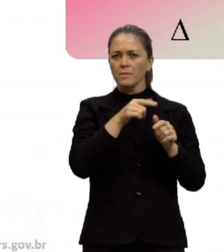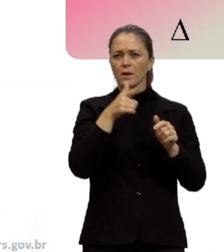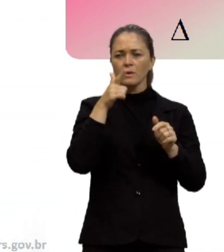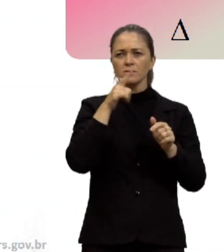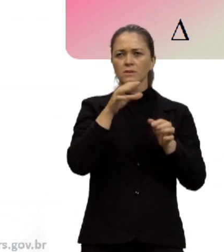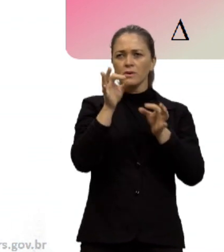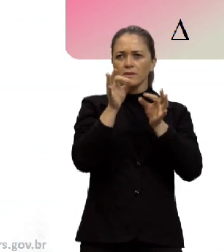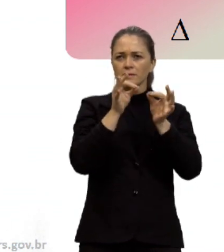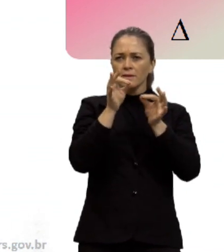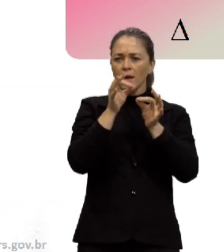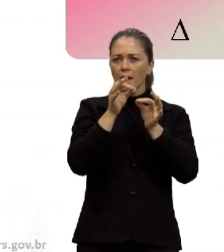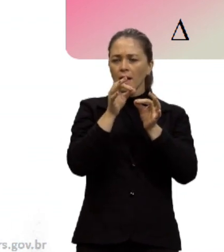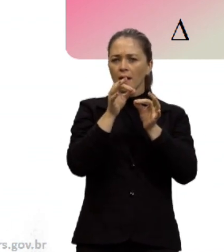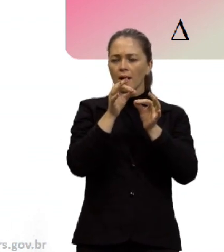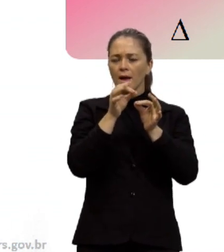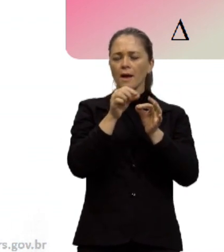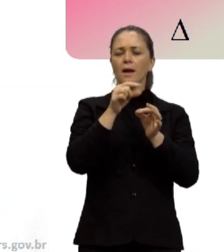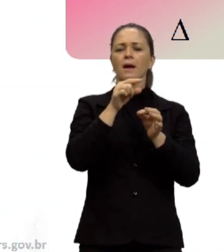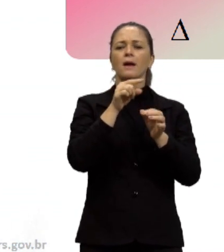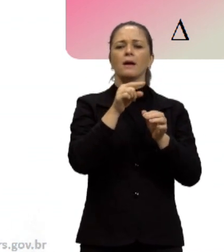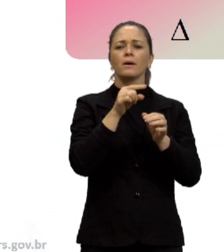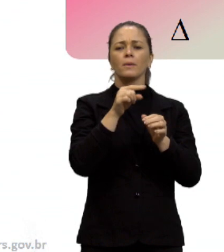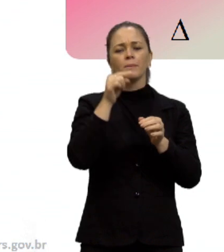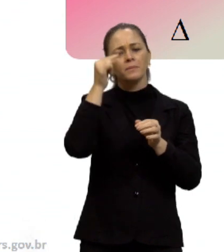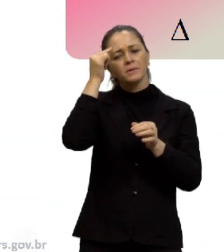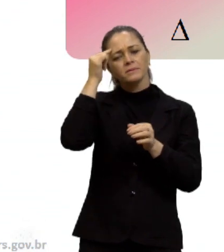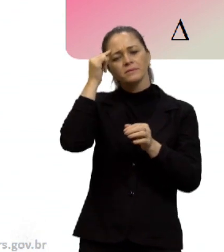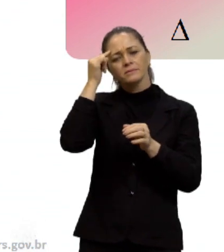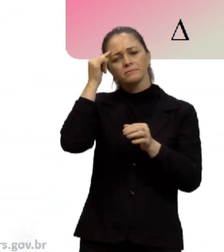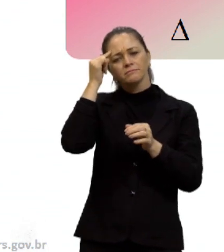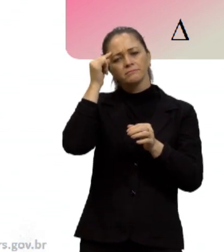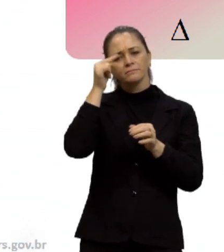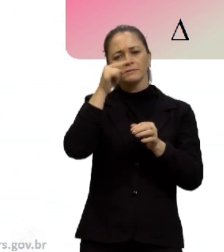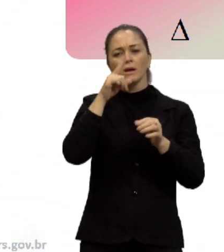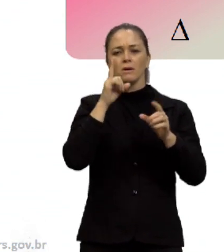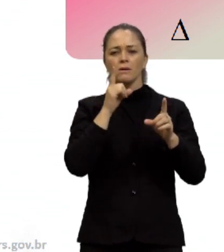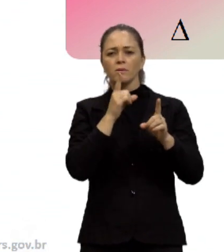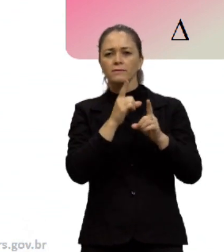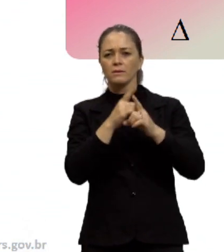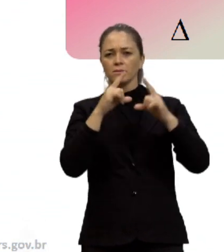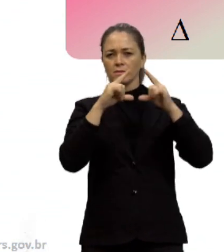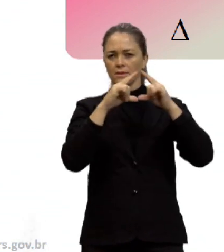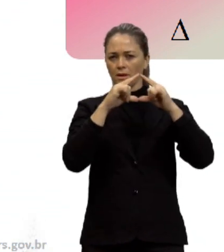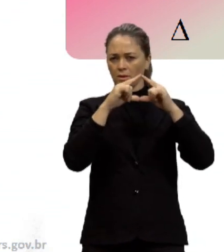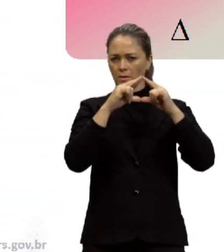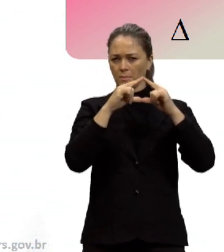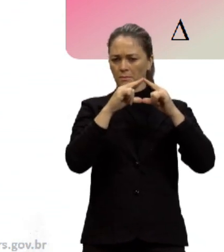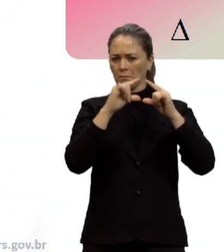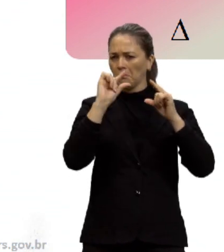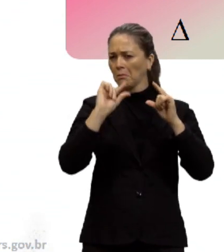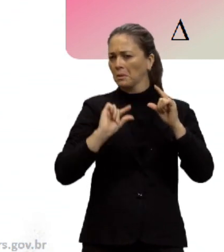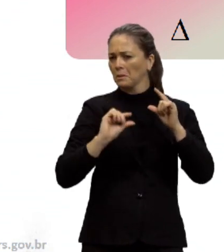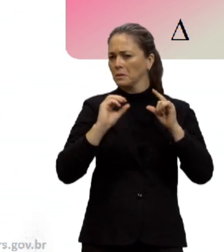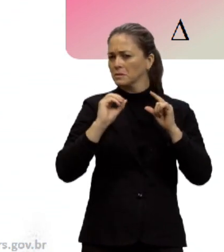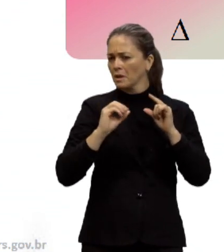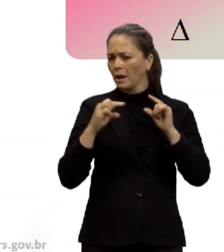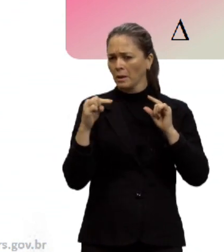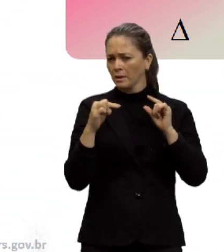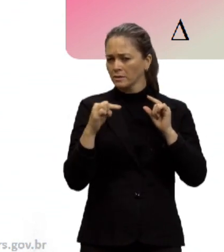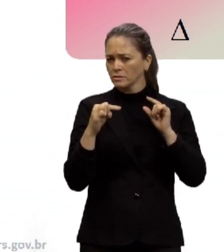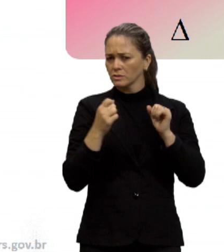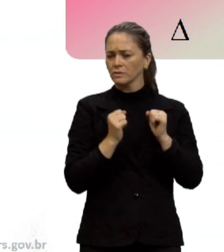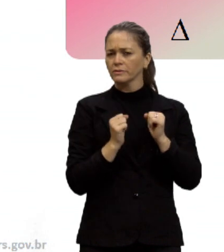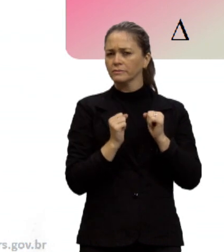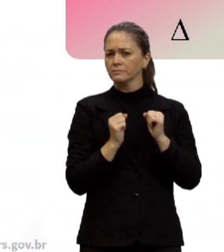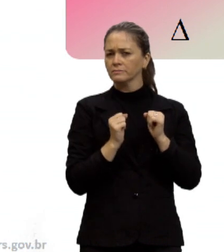pensamento que, se eu resolvi e encontrei um delta menor do que zero, ou seja, um delta negativo, o que,